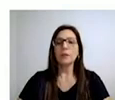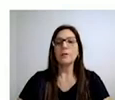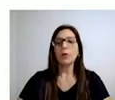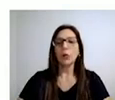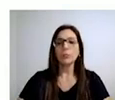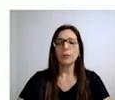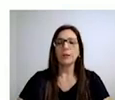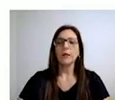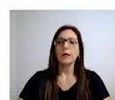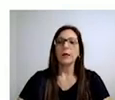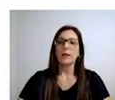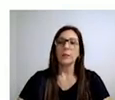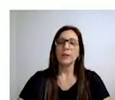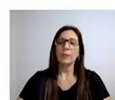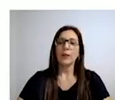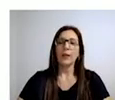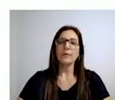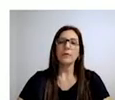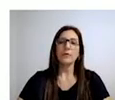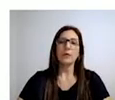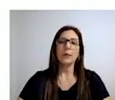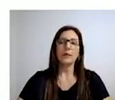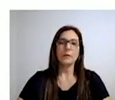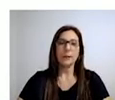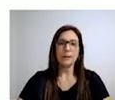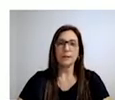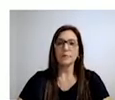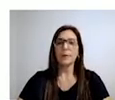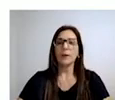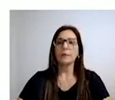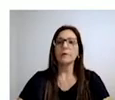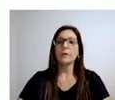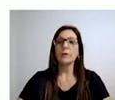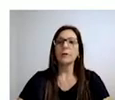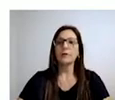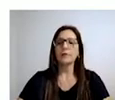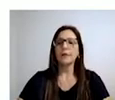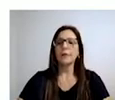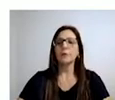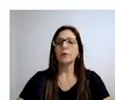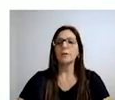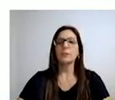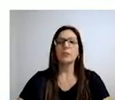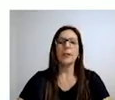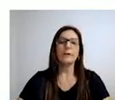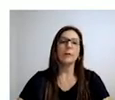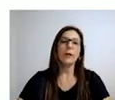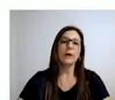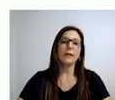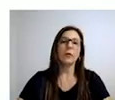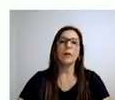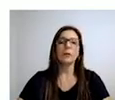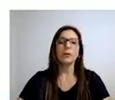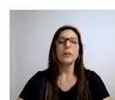e se encontrem. Em ambiente terrestre, os gametas dessas espécies não resistem à exposição direta ao ar,